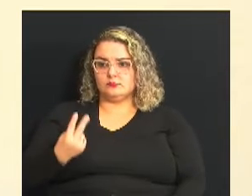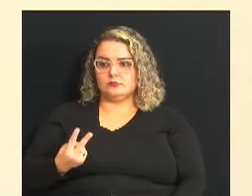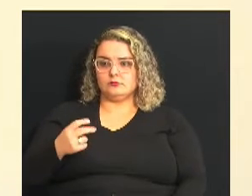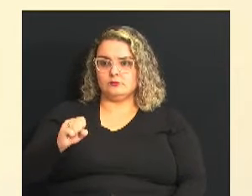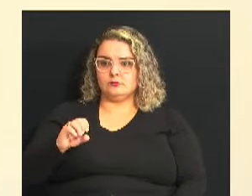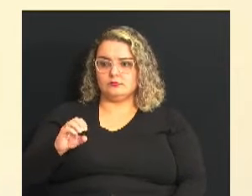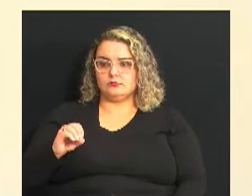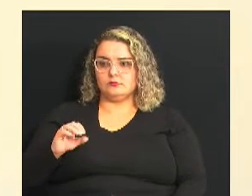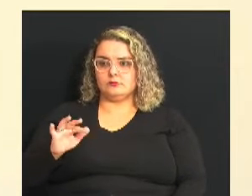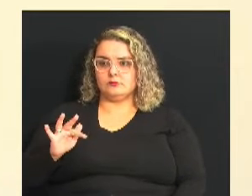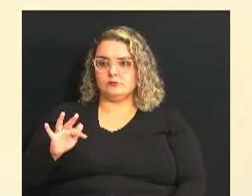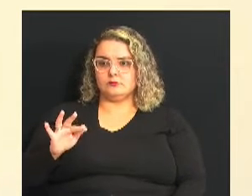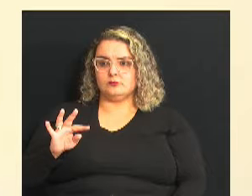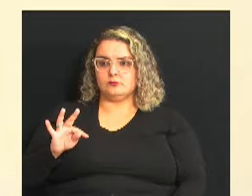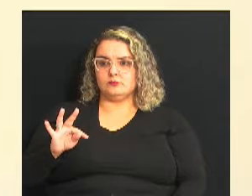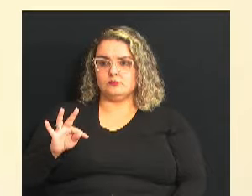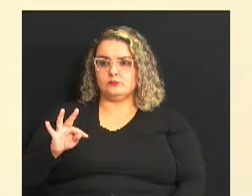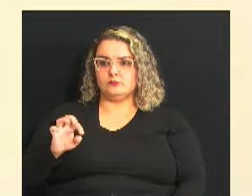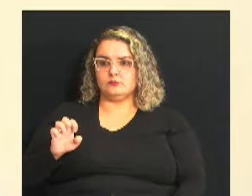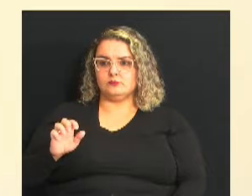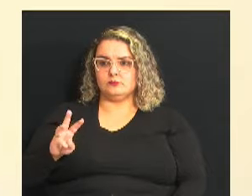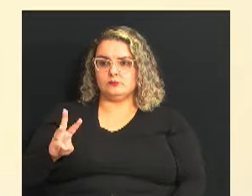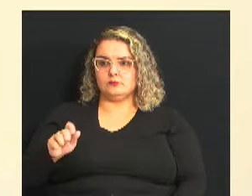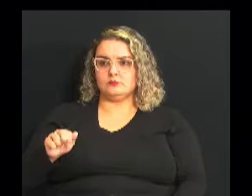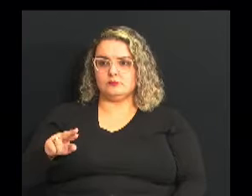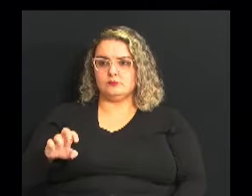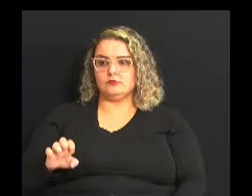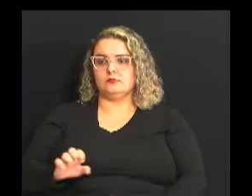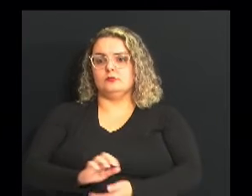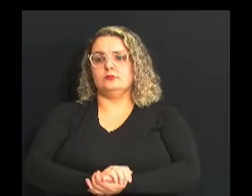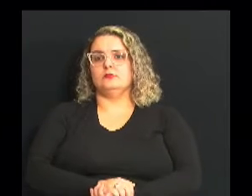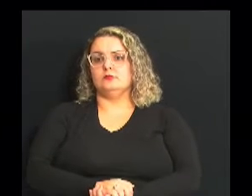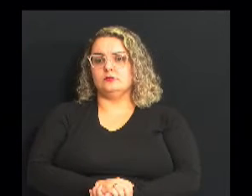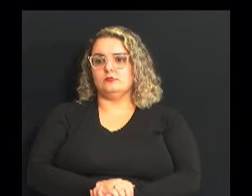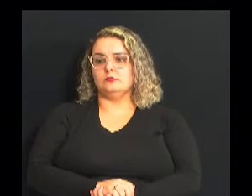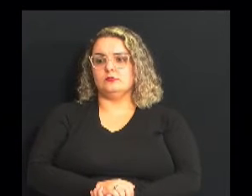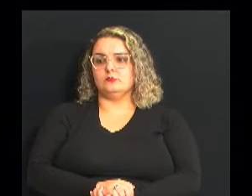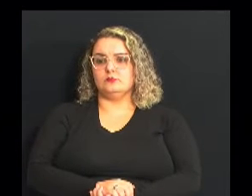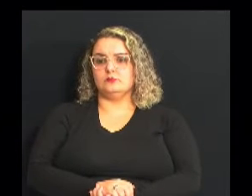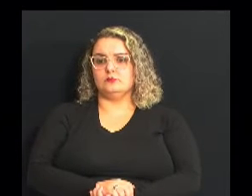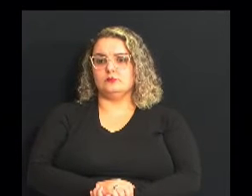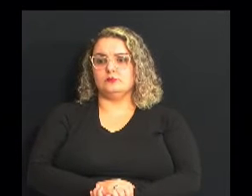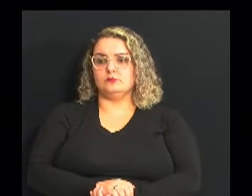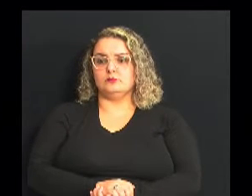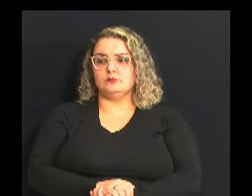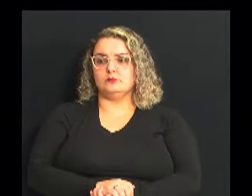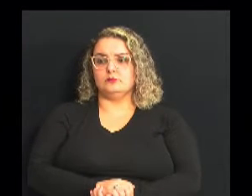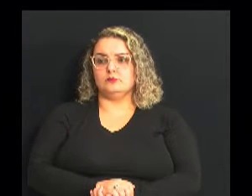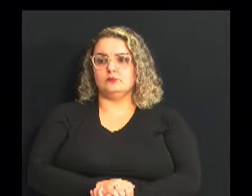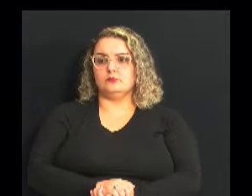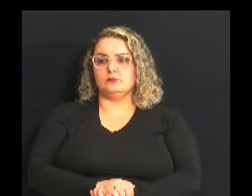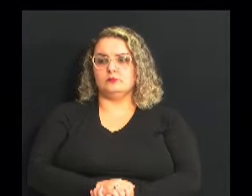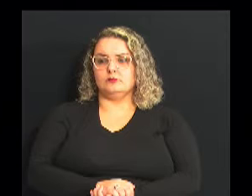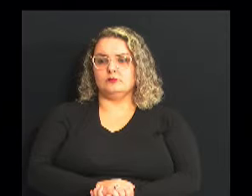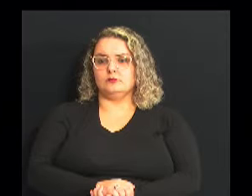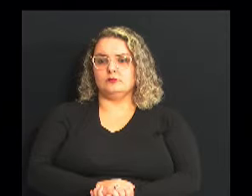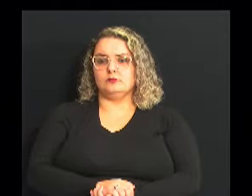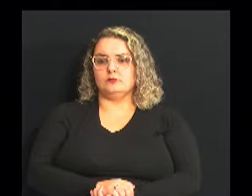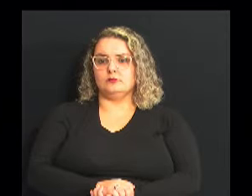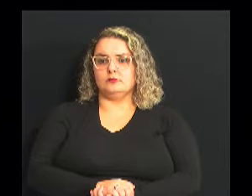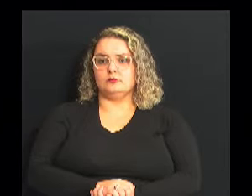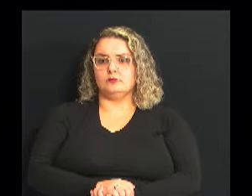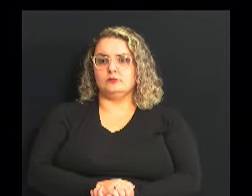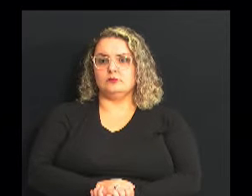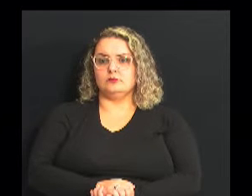suas versões comunitárias, por assim dizer, que a gente utiliza. É a nossa suíte de e-mail, né? Utilizamos o Zimbra, a versão de